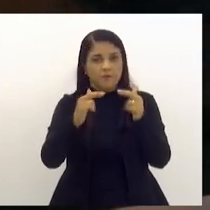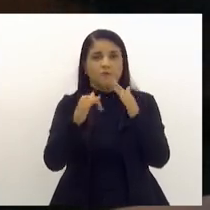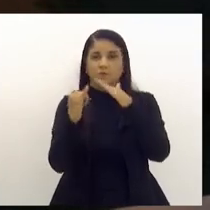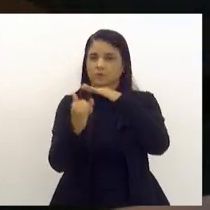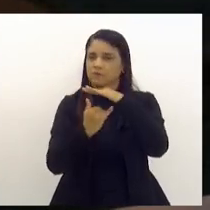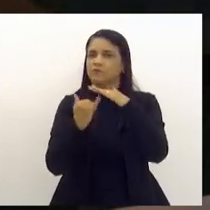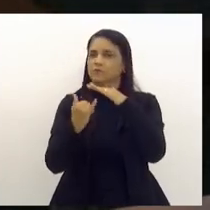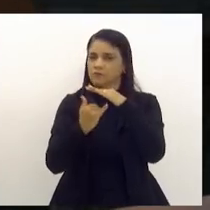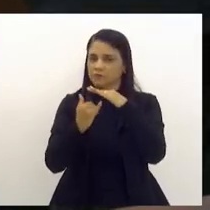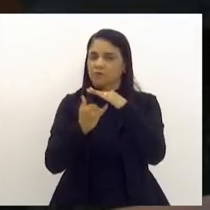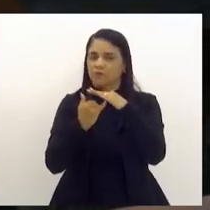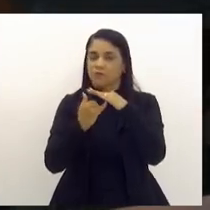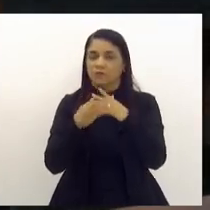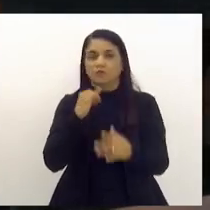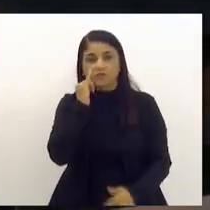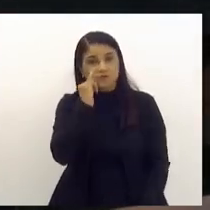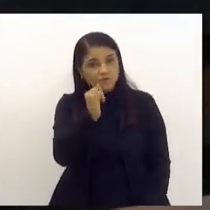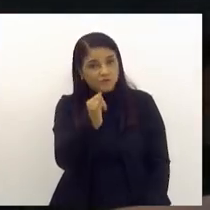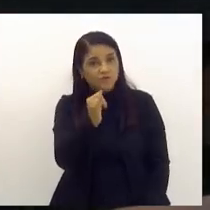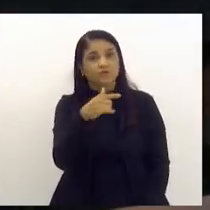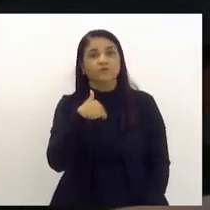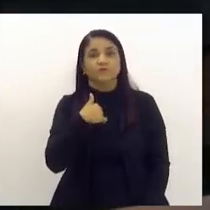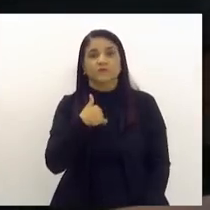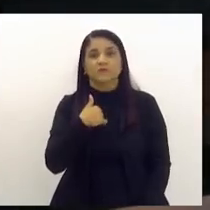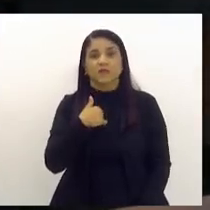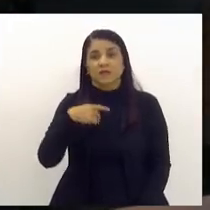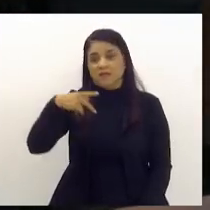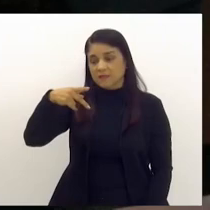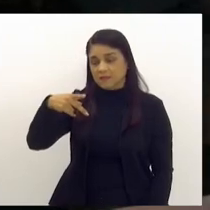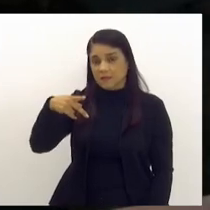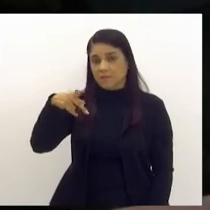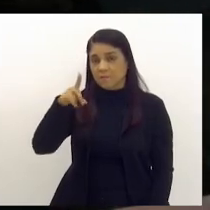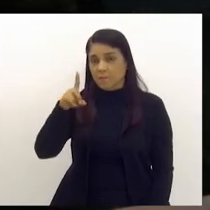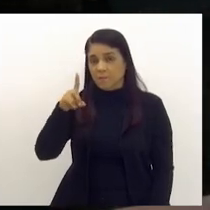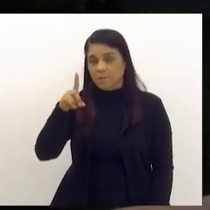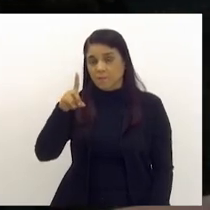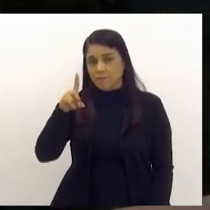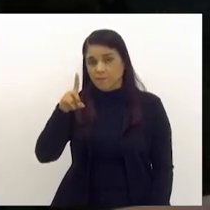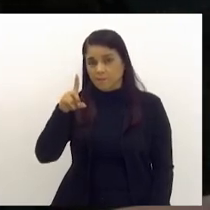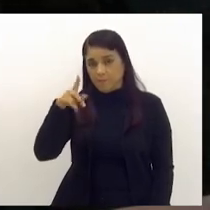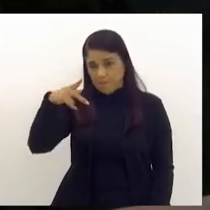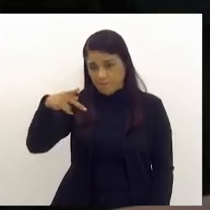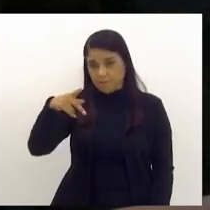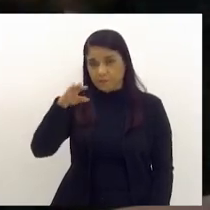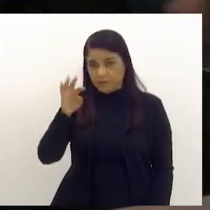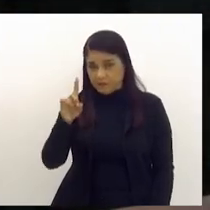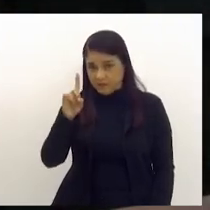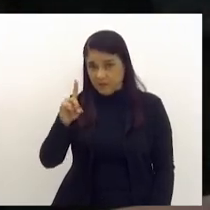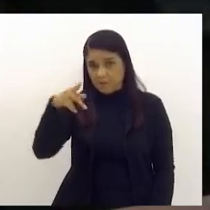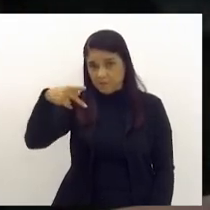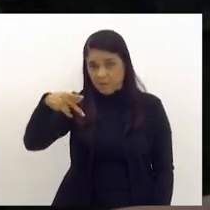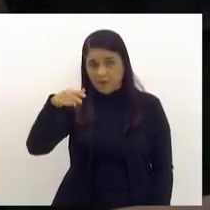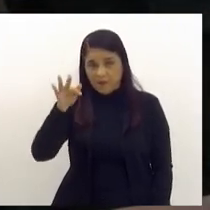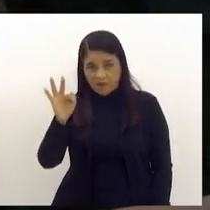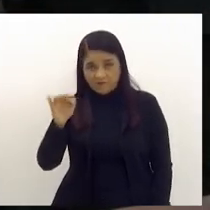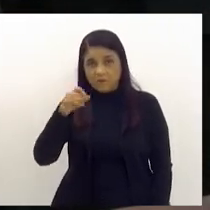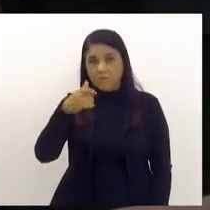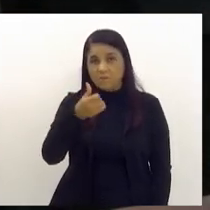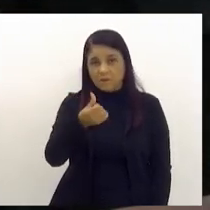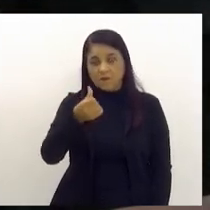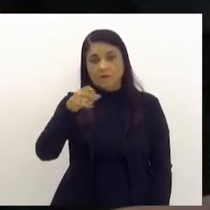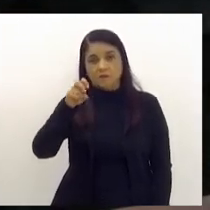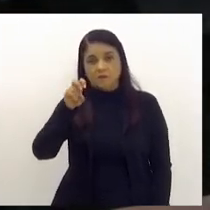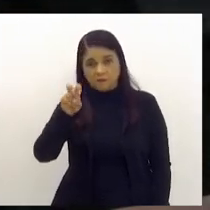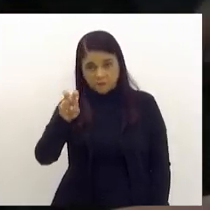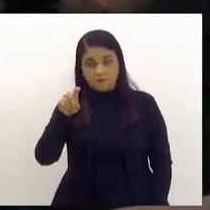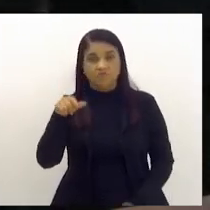instituição. Mas a DPF 635 não pode continuar atrapalhando o trabalho